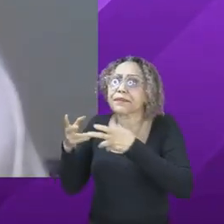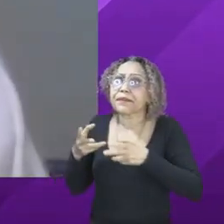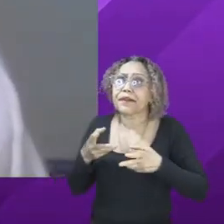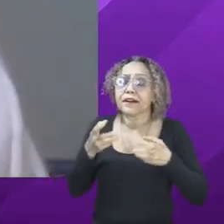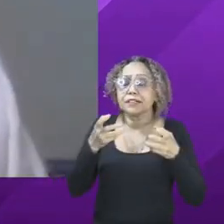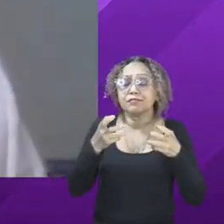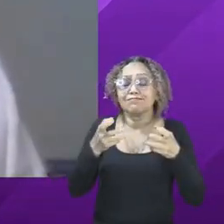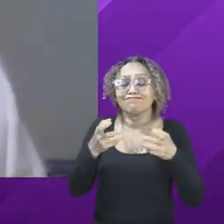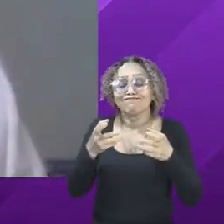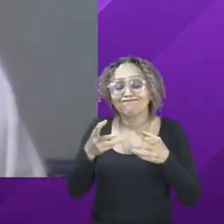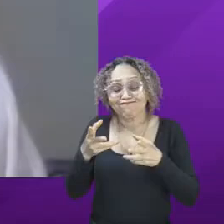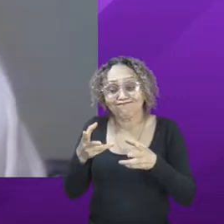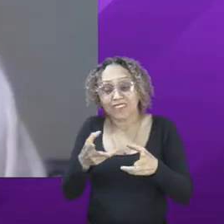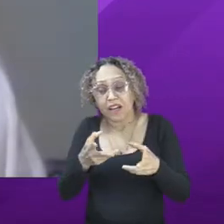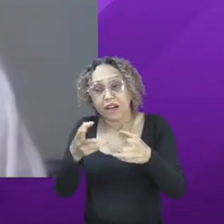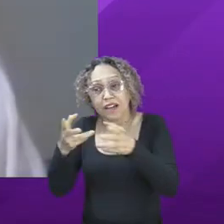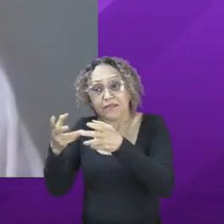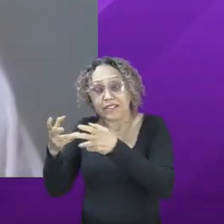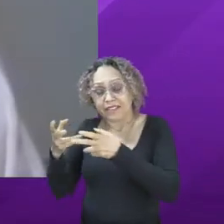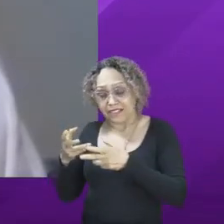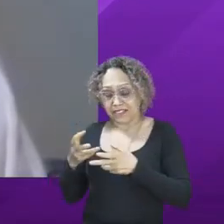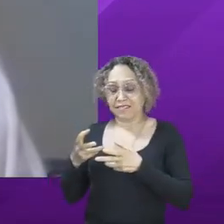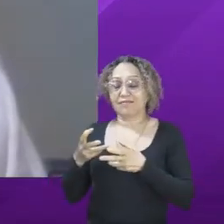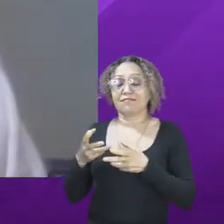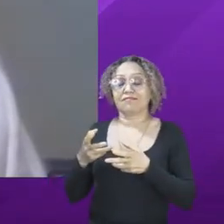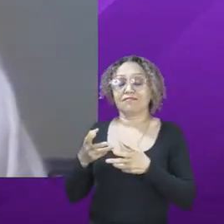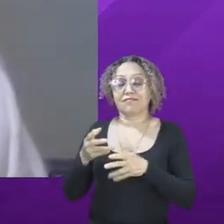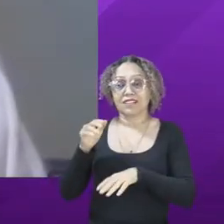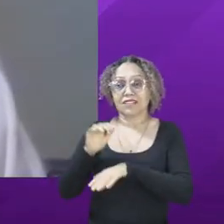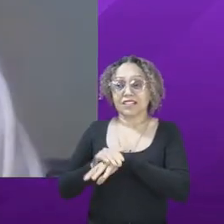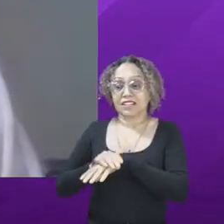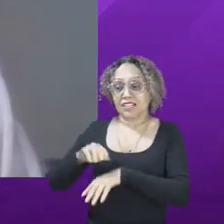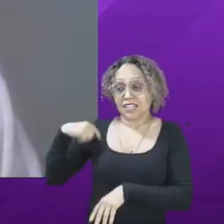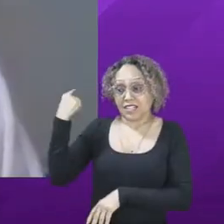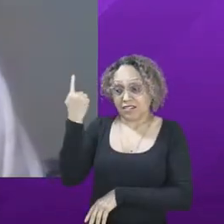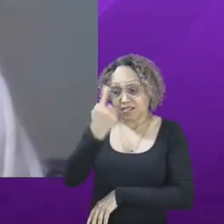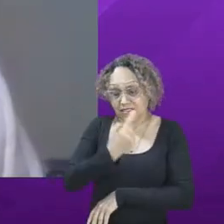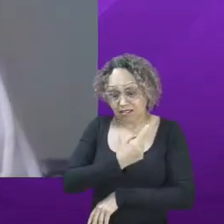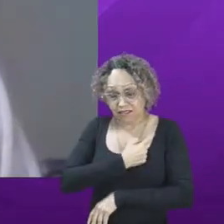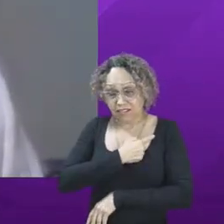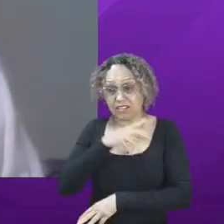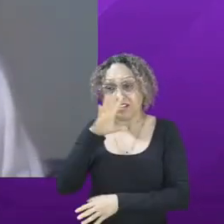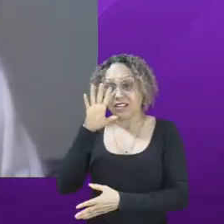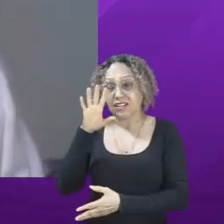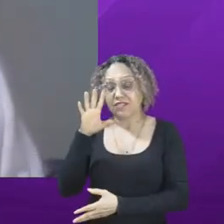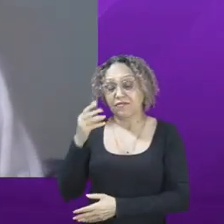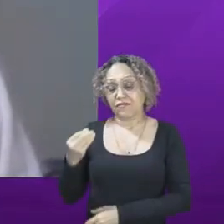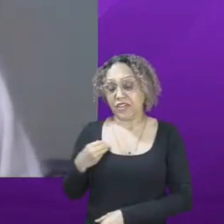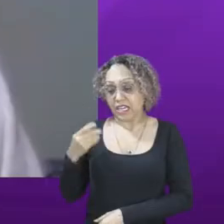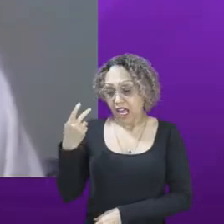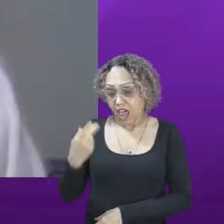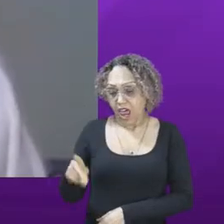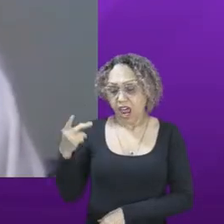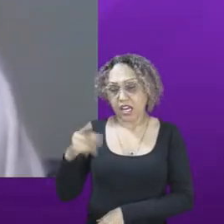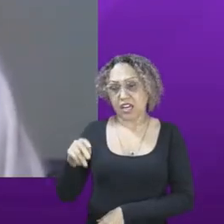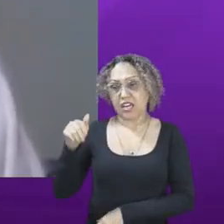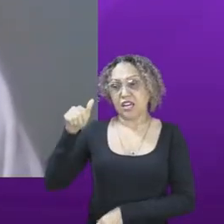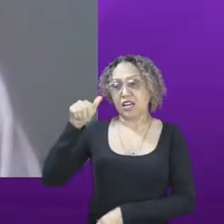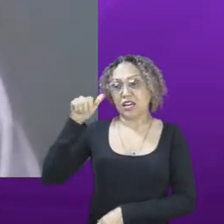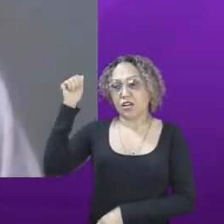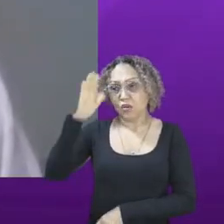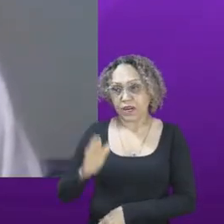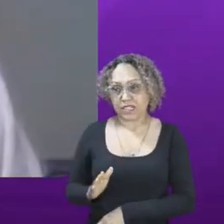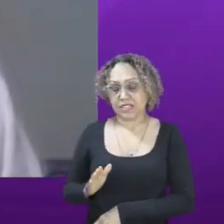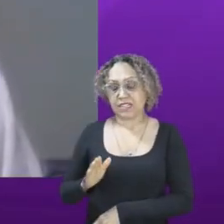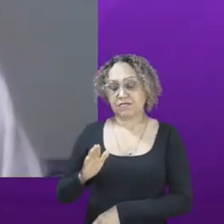precisamos ter diante da nossa realidade aqui no Brasil, como população negra, como mulheres negras, a gente perceber essa